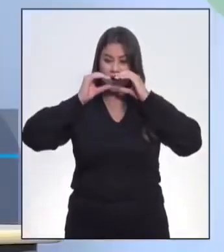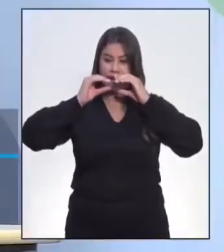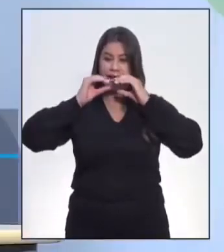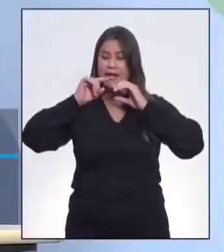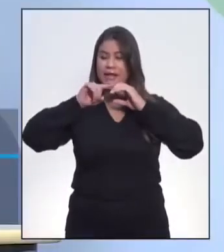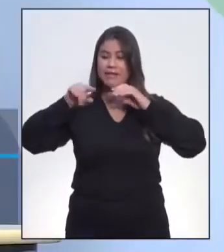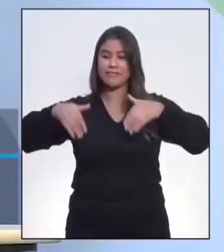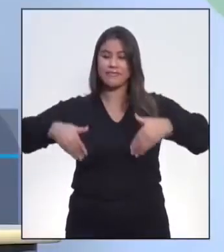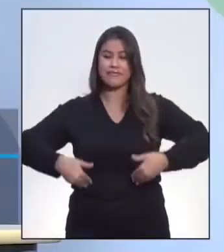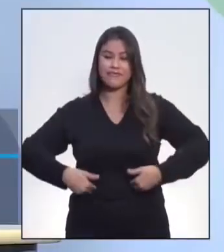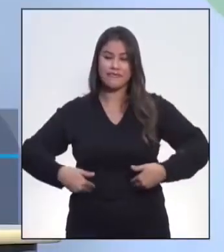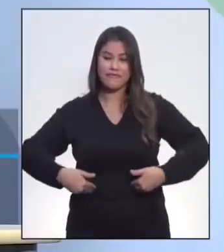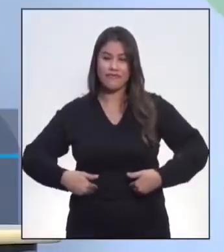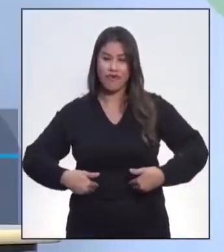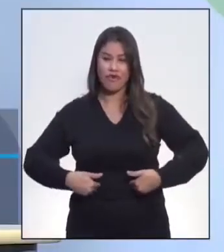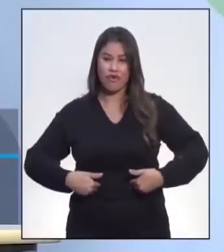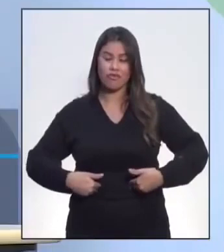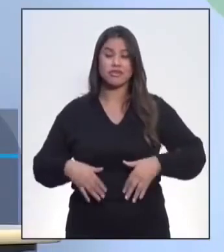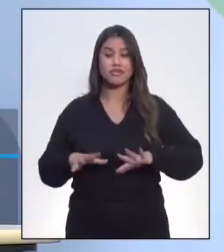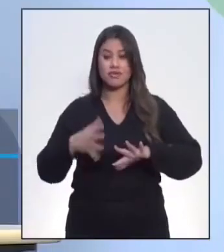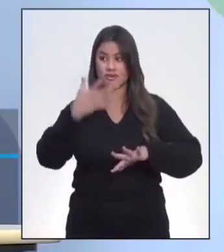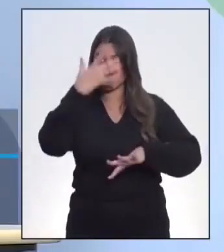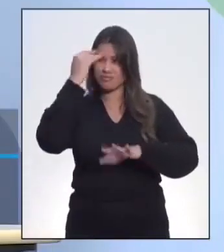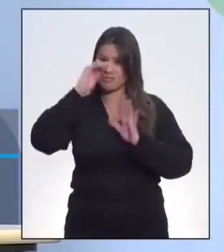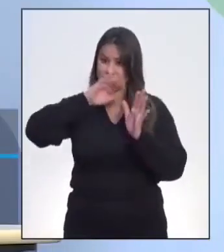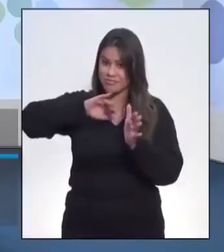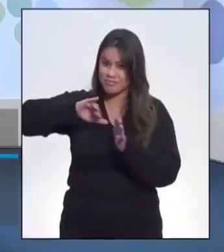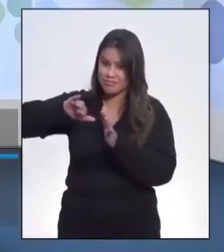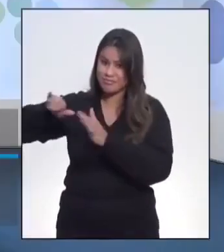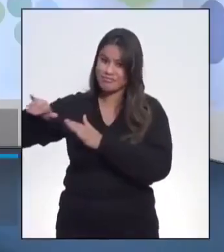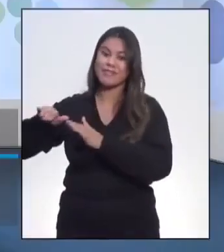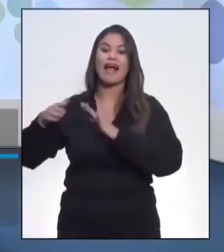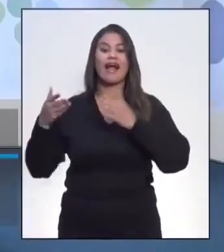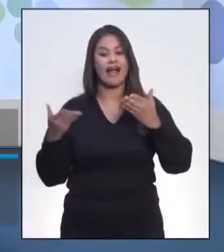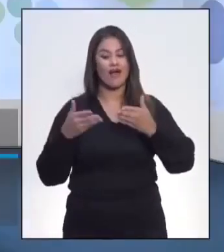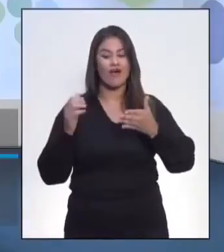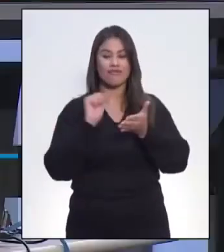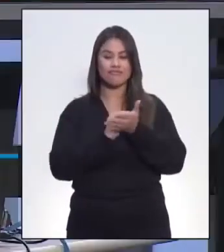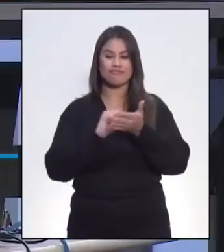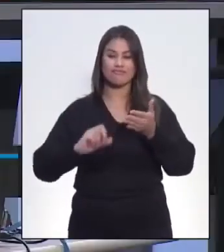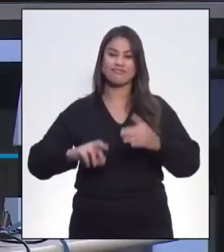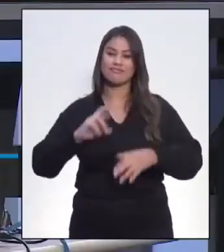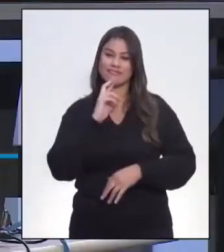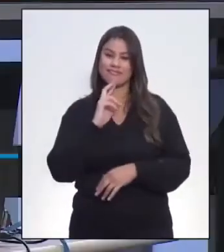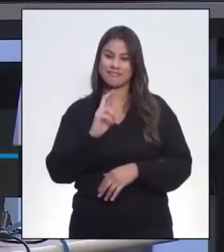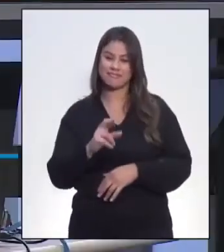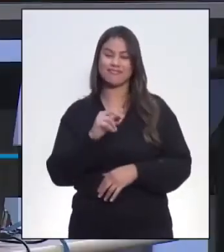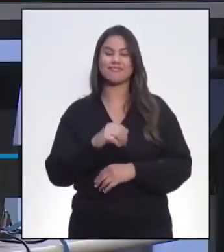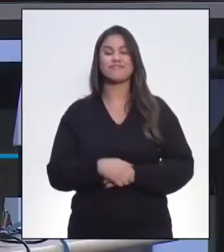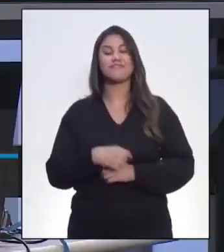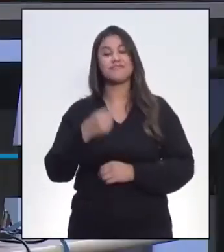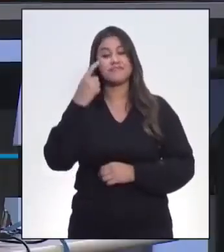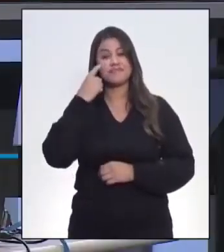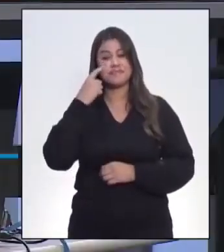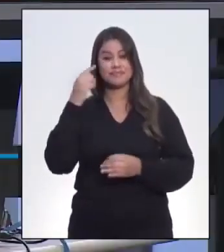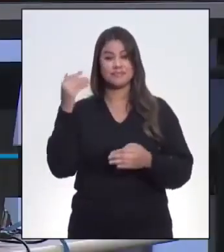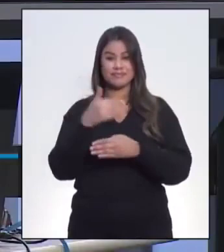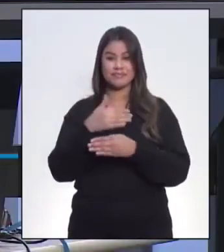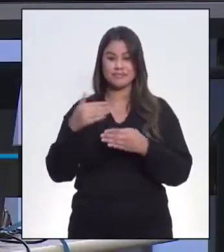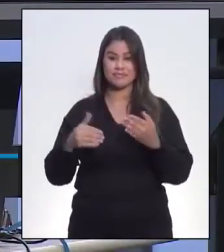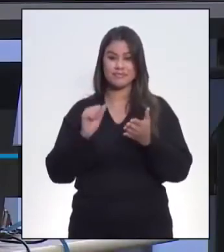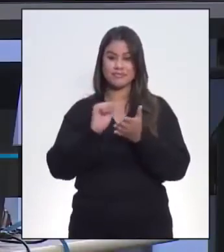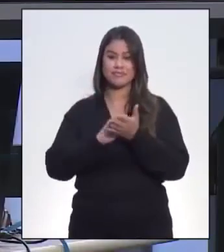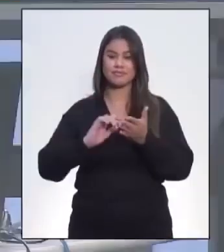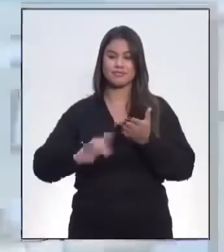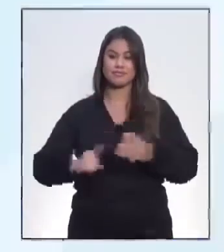fome. Então, vamos esquecer um pouquinho o lanche e vamos trabalhar. Beleza. Vamos responder atividade 1 para vocês, tá bom? Que tipo de carne o